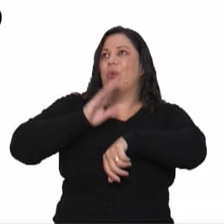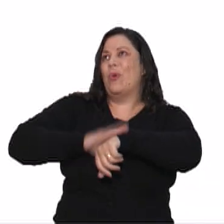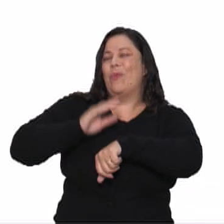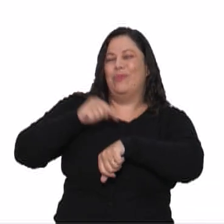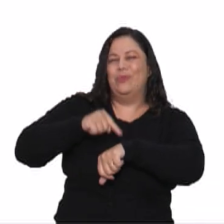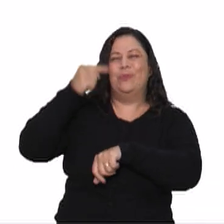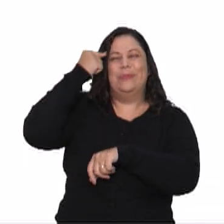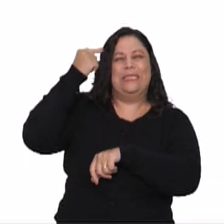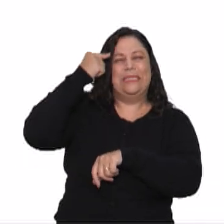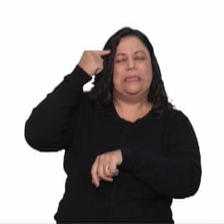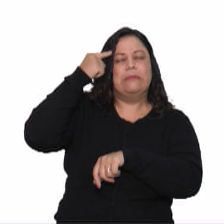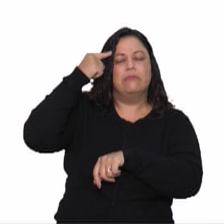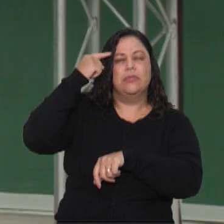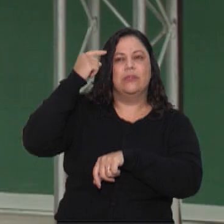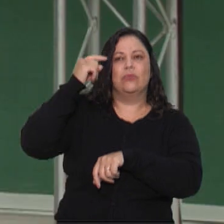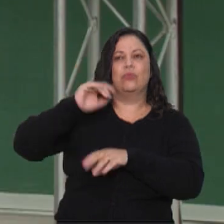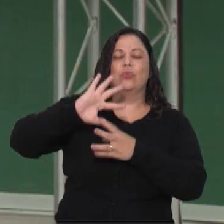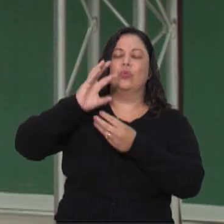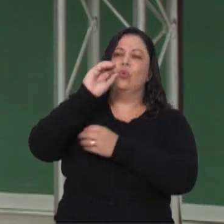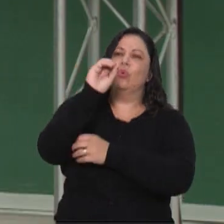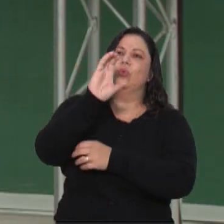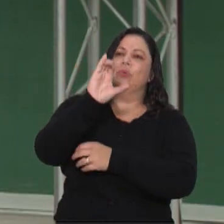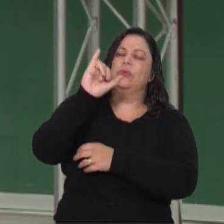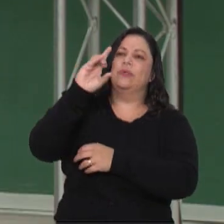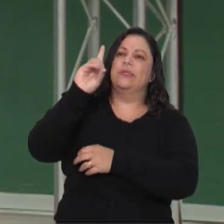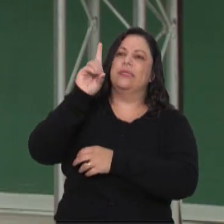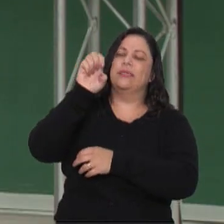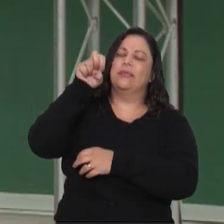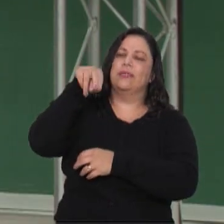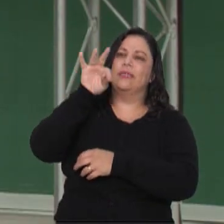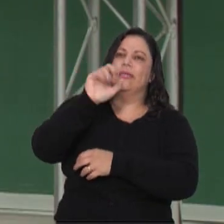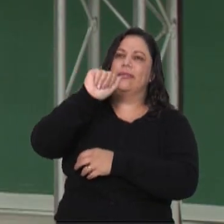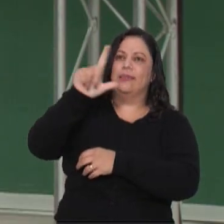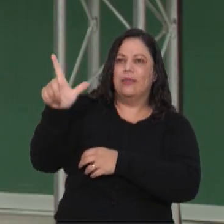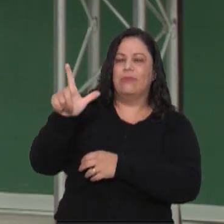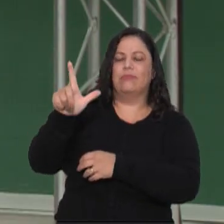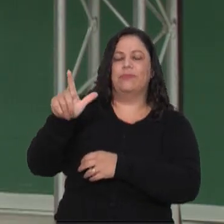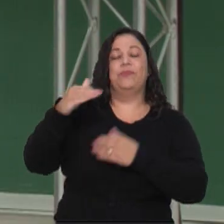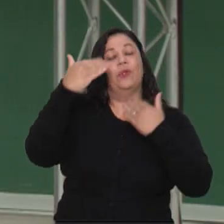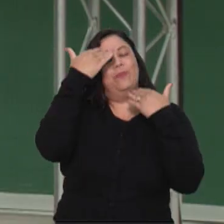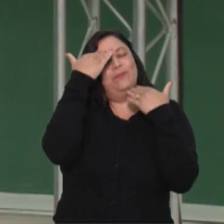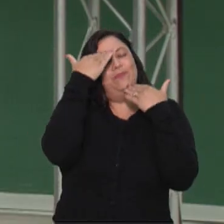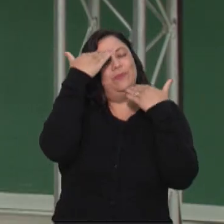ocidental. Pessoal, muito obrigado e até a próxima.